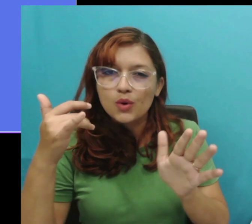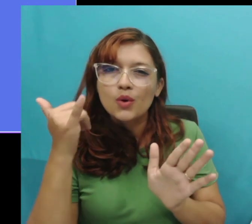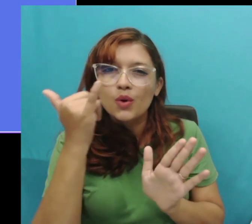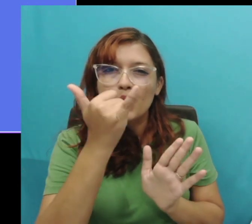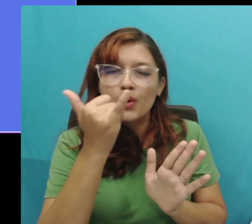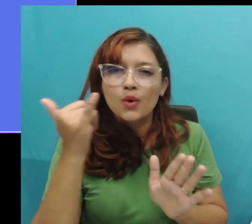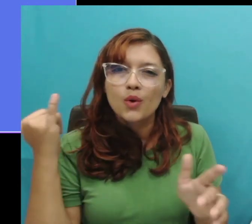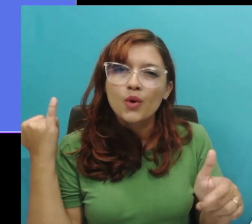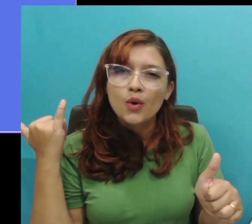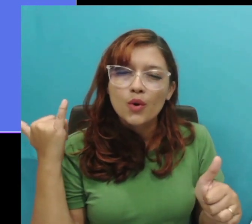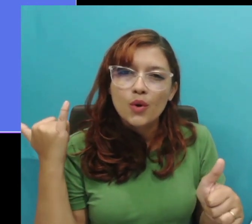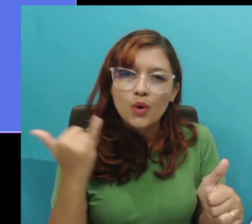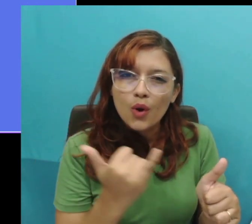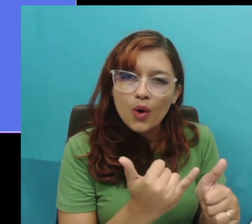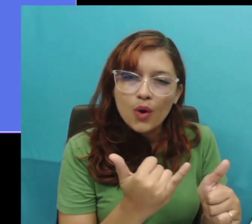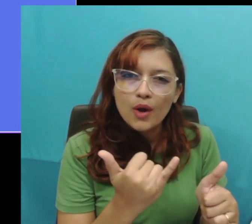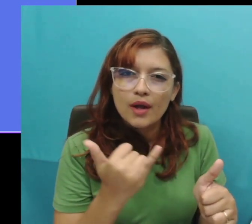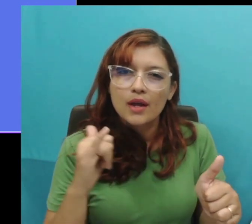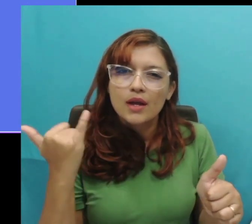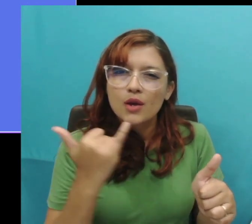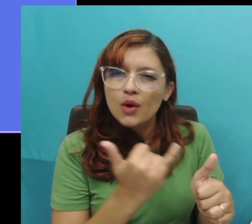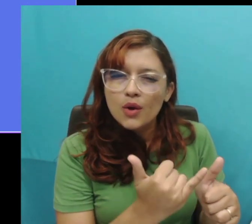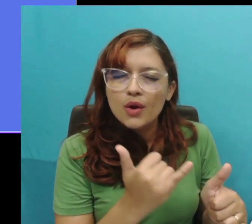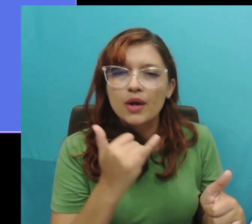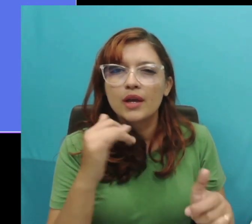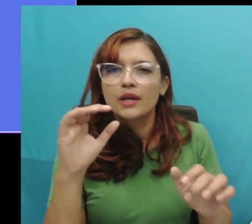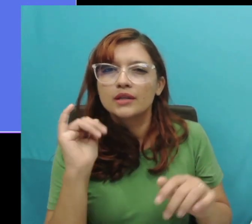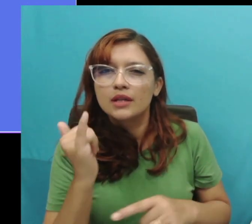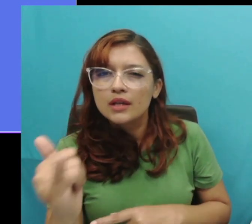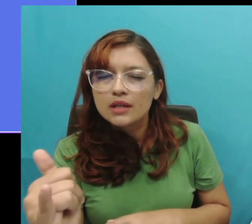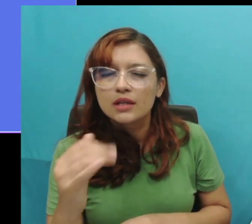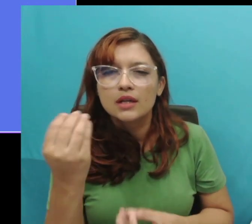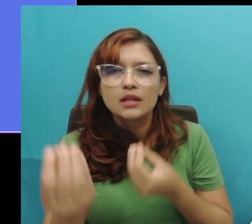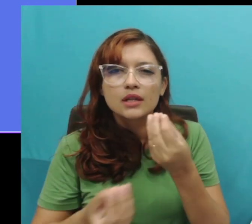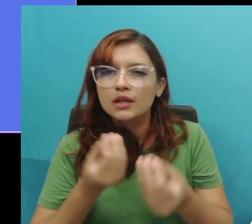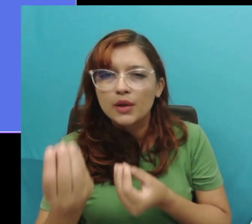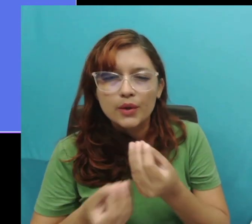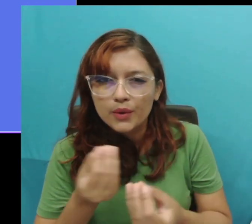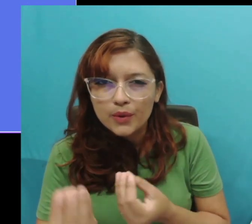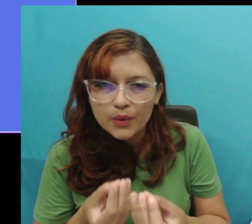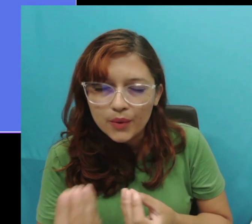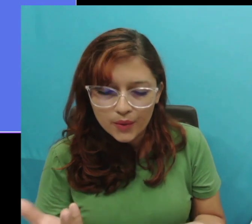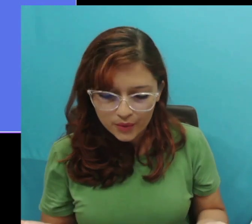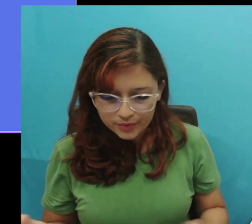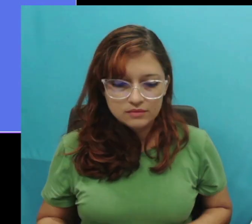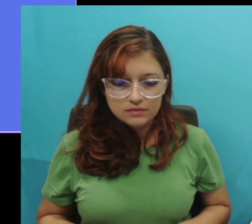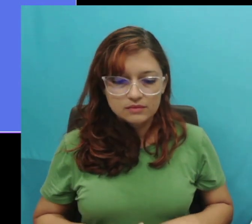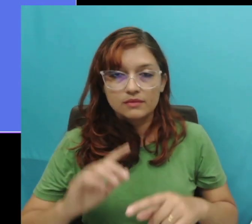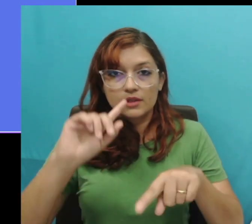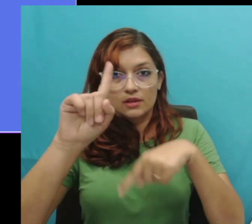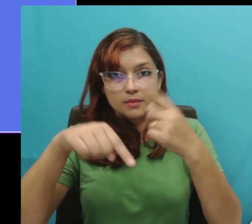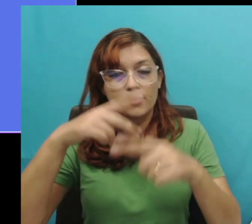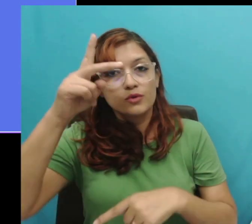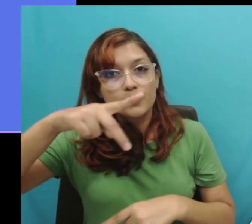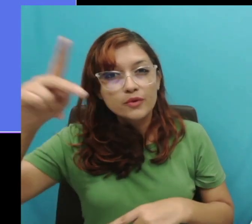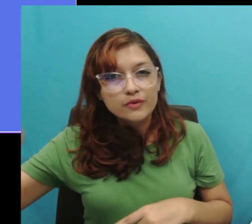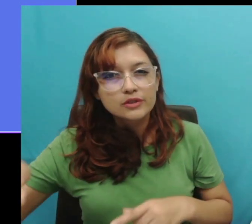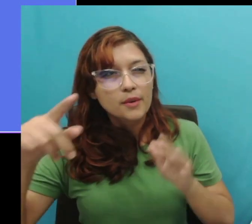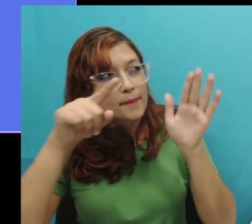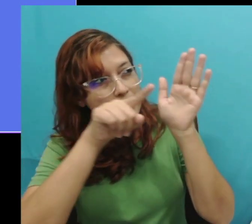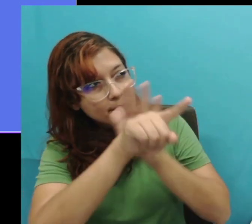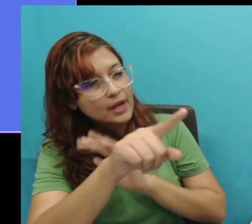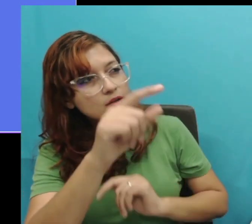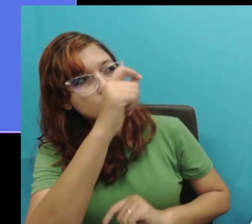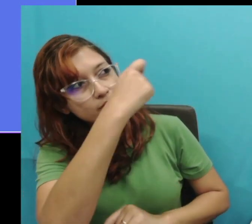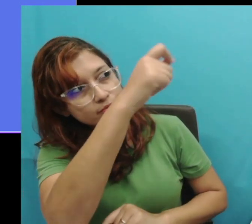funcionando, era que o professor passava os conceitos sobre resistência.